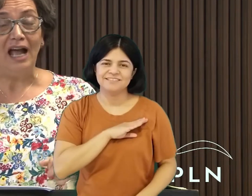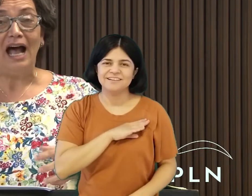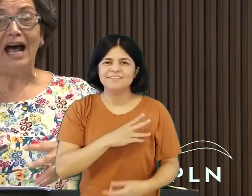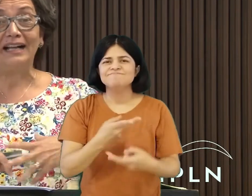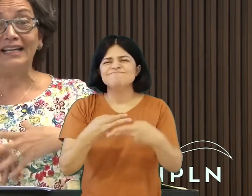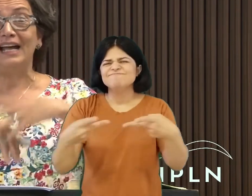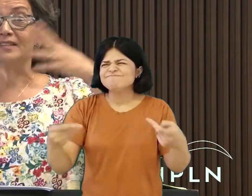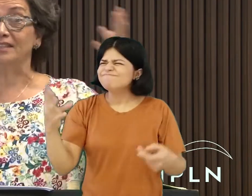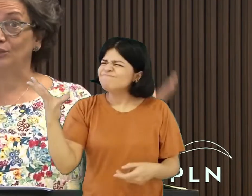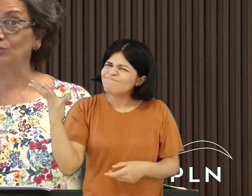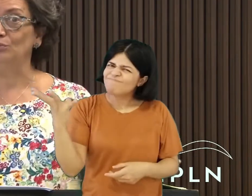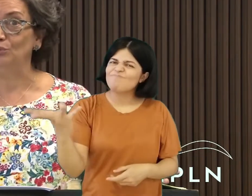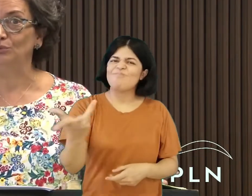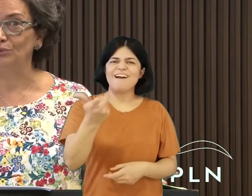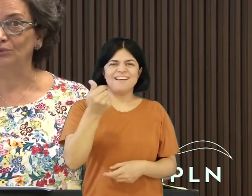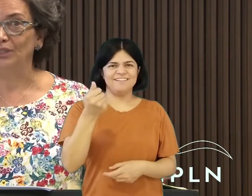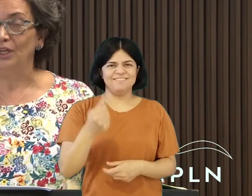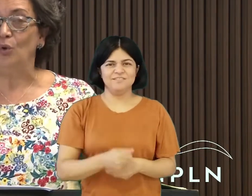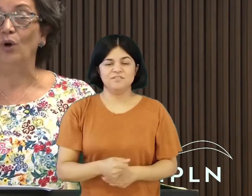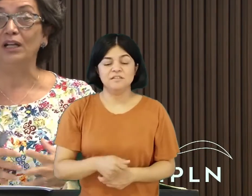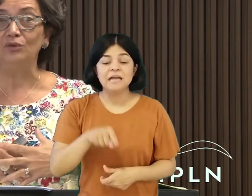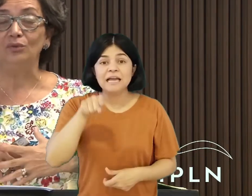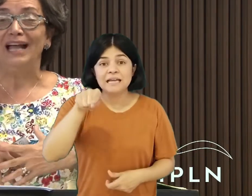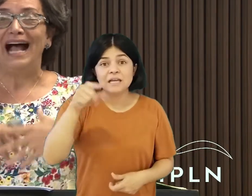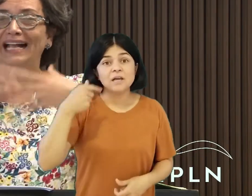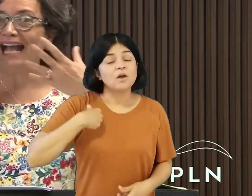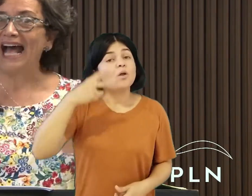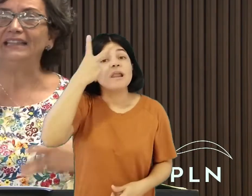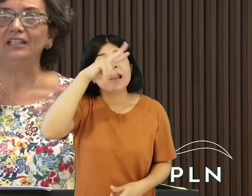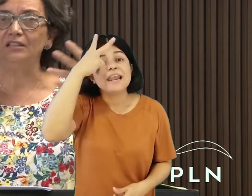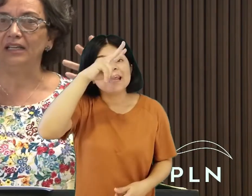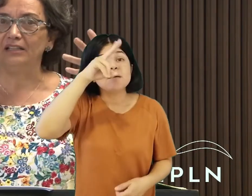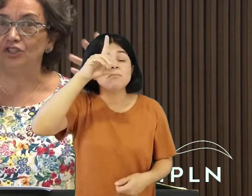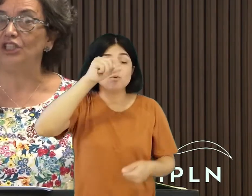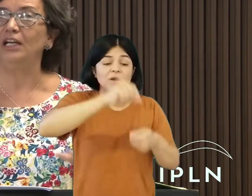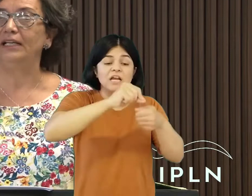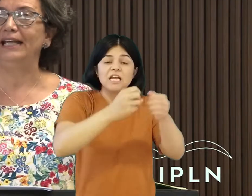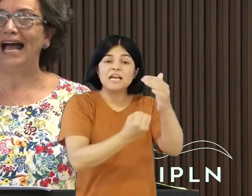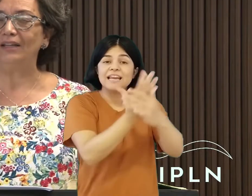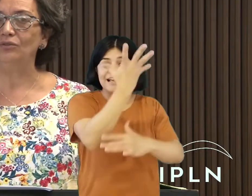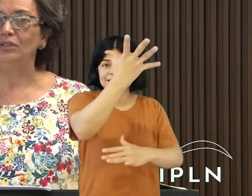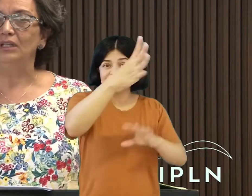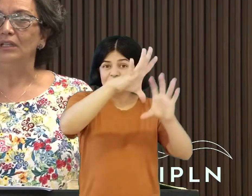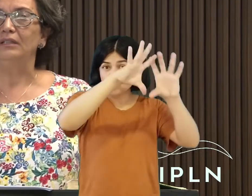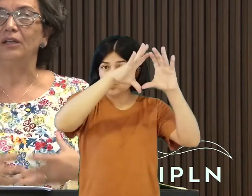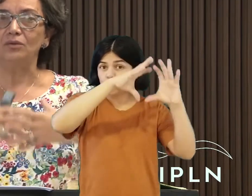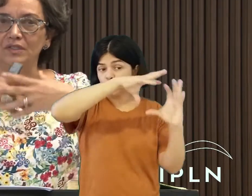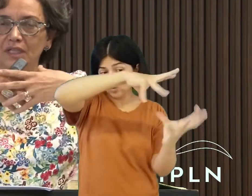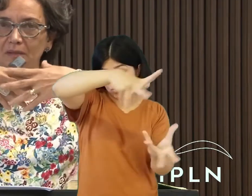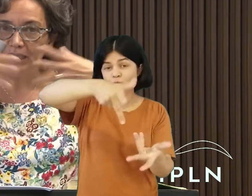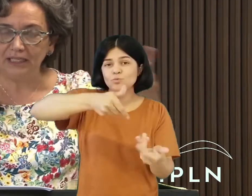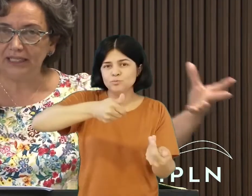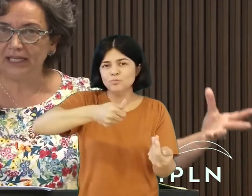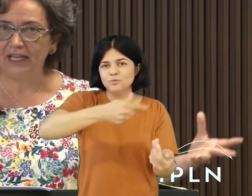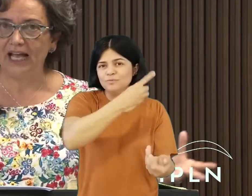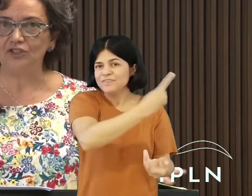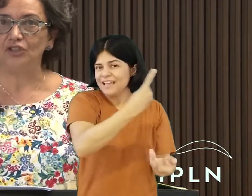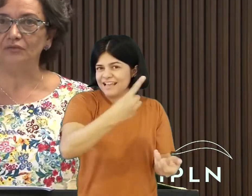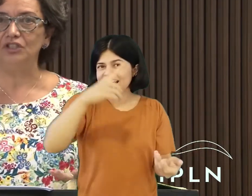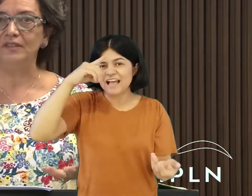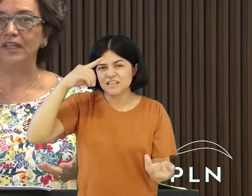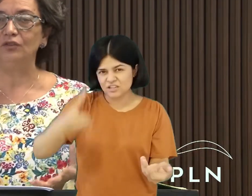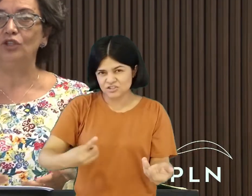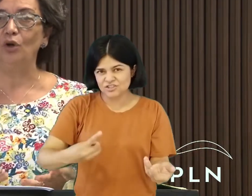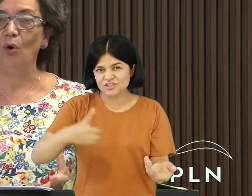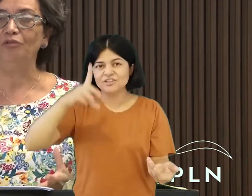remete à criação do mundo, quando a cada dia criado, Deus termina aquela